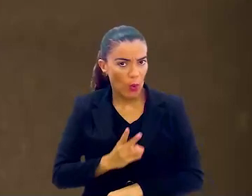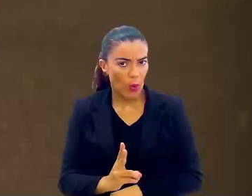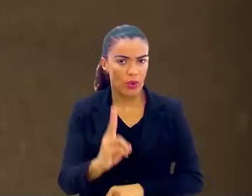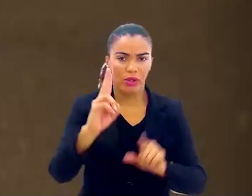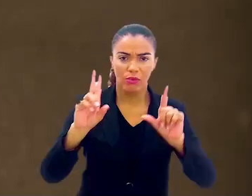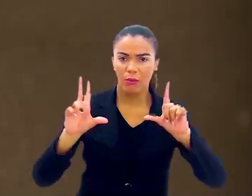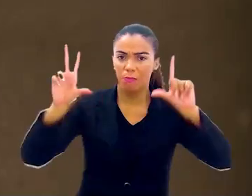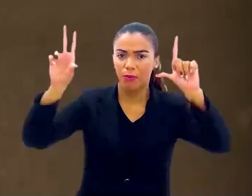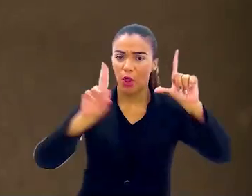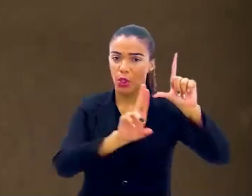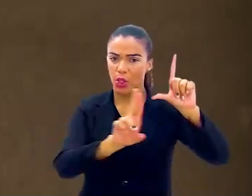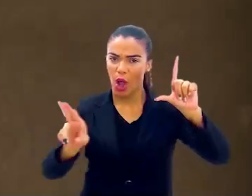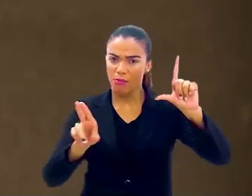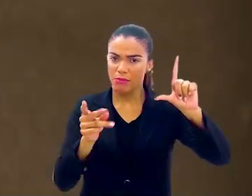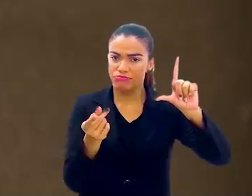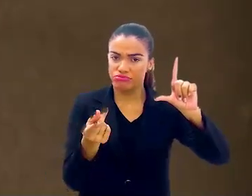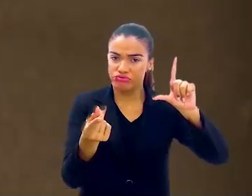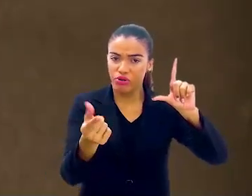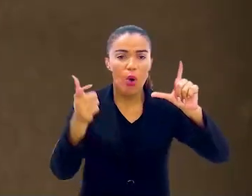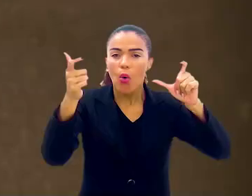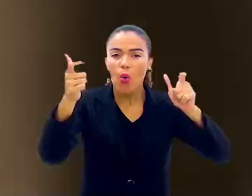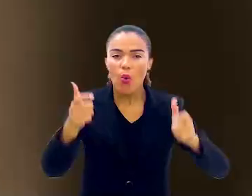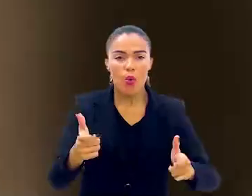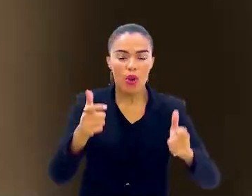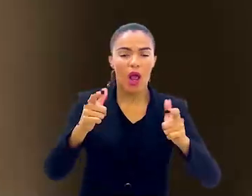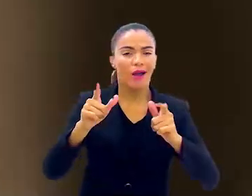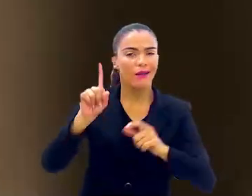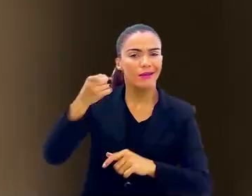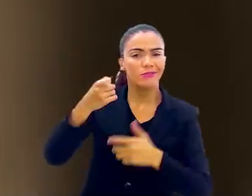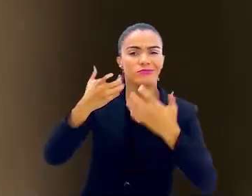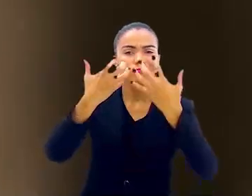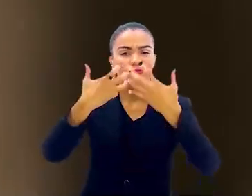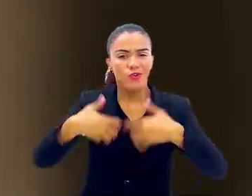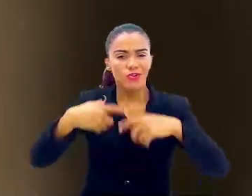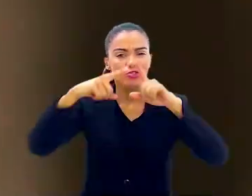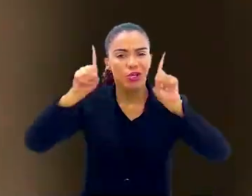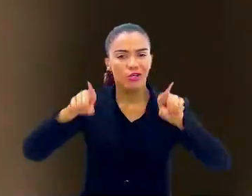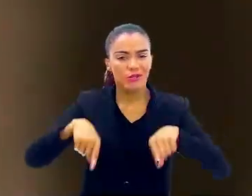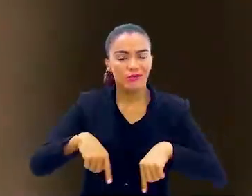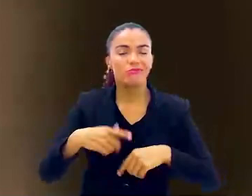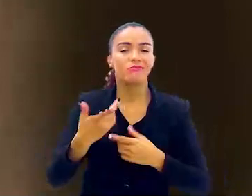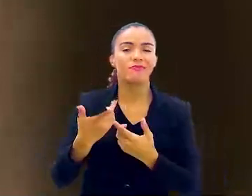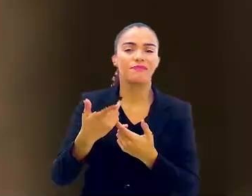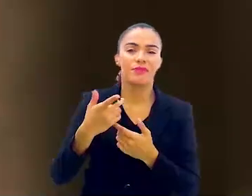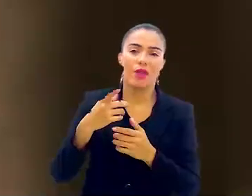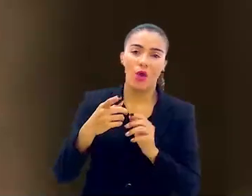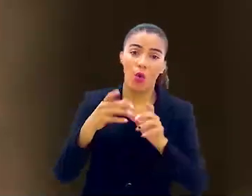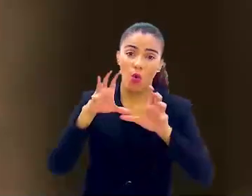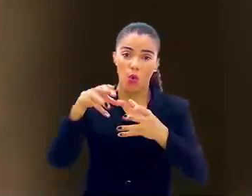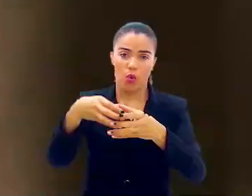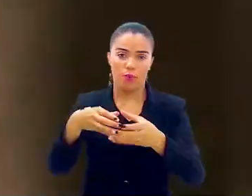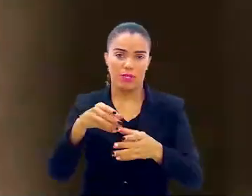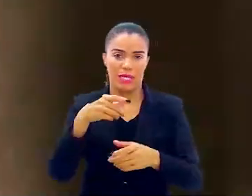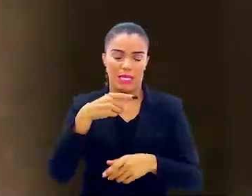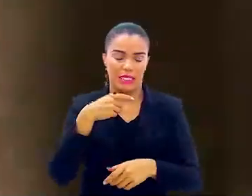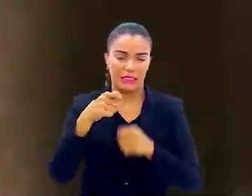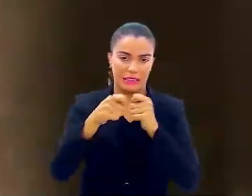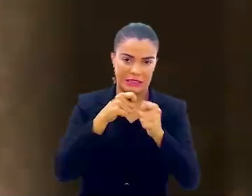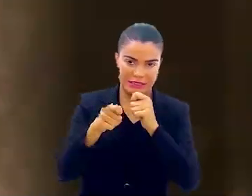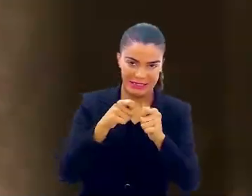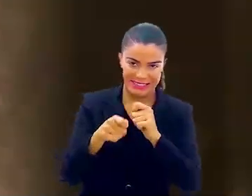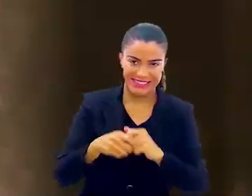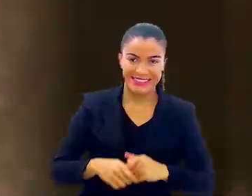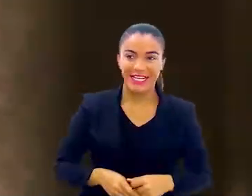nome eternizado em uma placa, indicando o local onde funcionava o comitê de imprensa, desfeito pelo governador